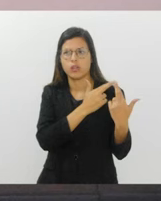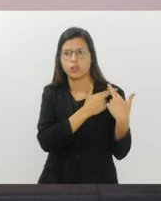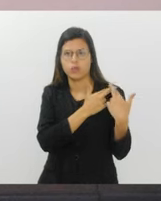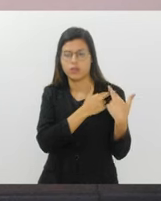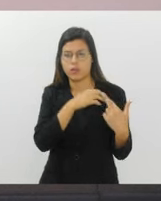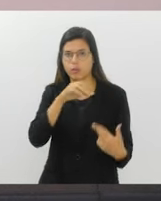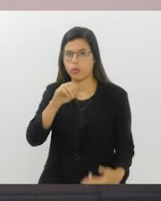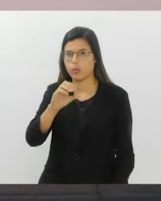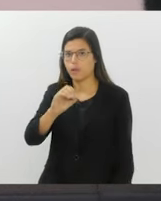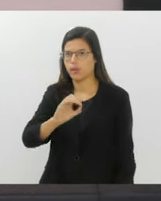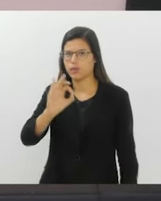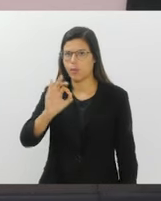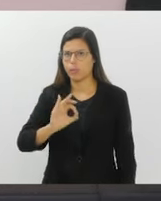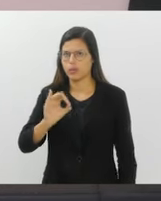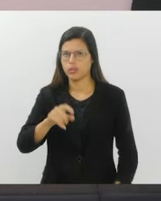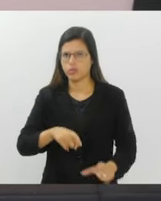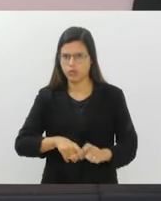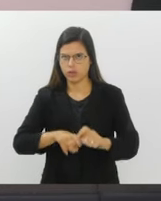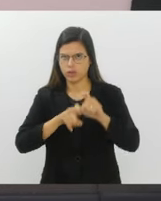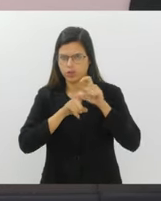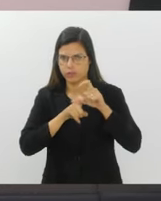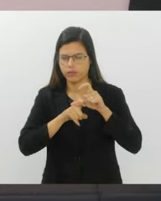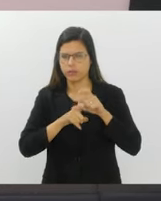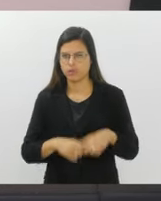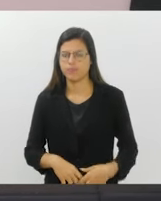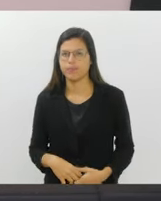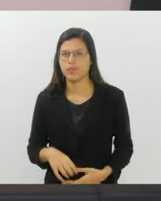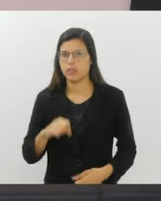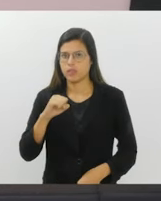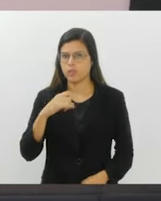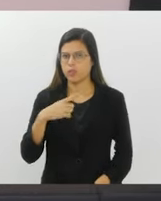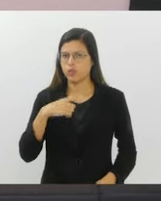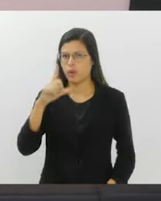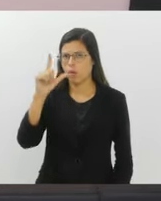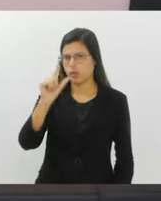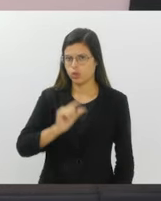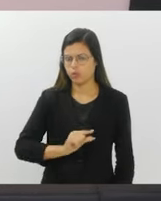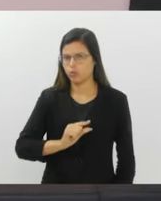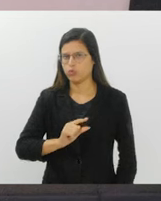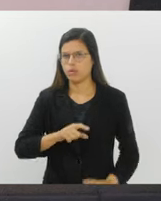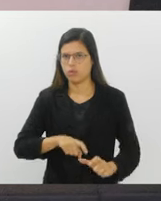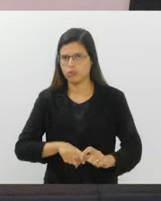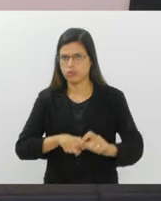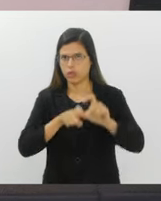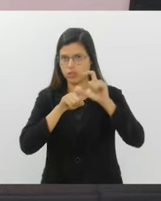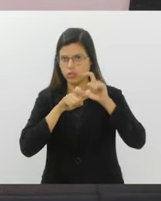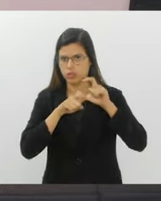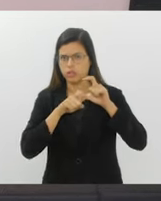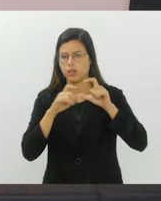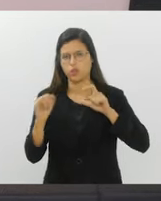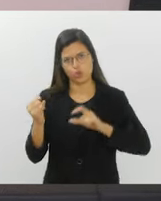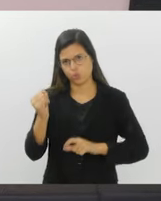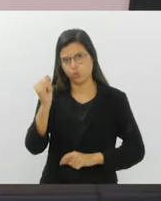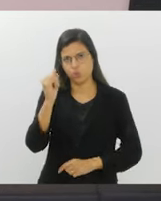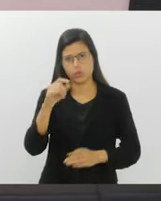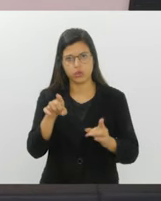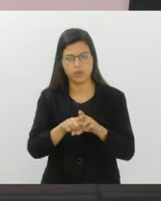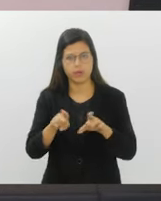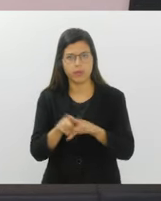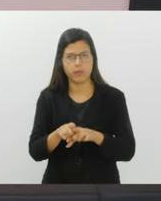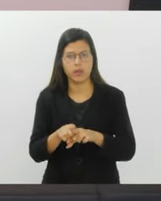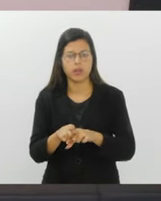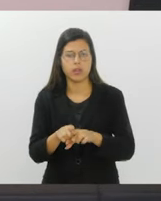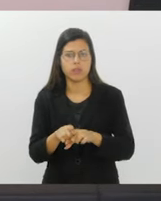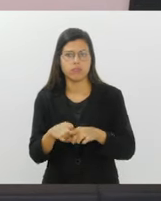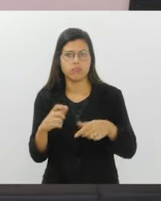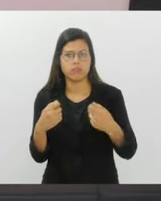dívida. E se houver uma redução de dívida, de juro de dívida, vai ter que